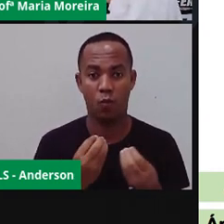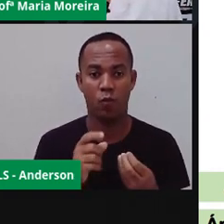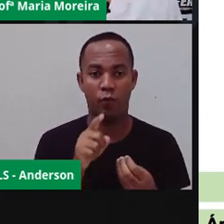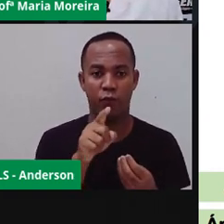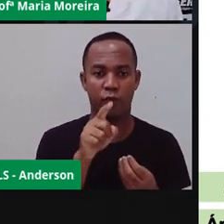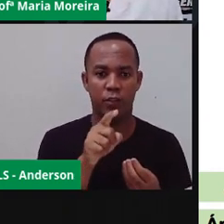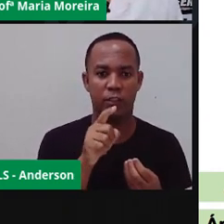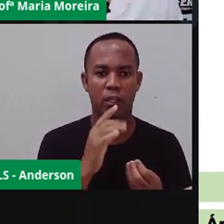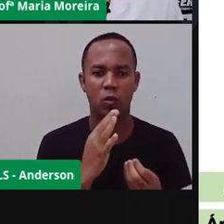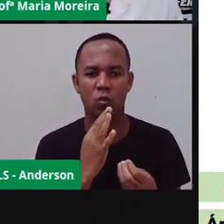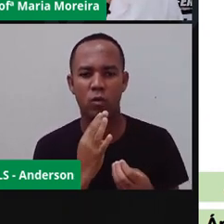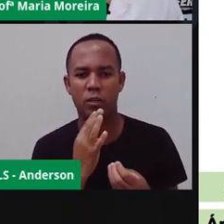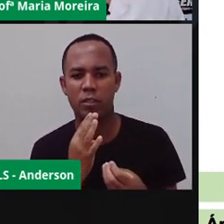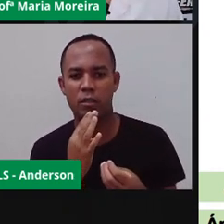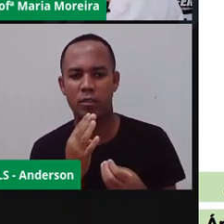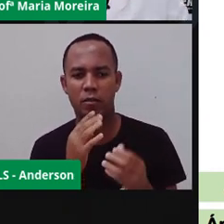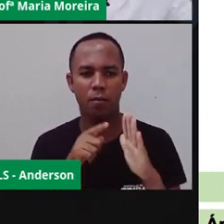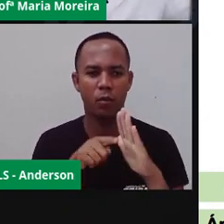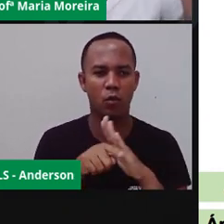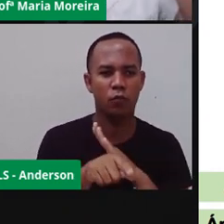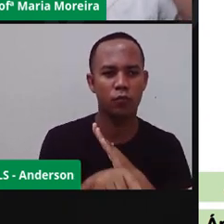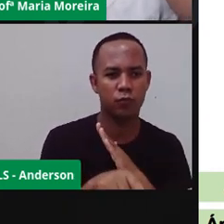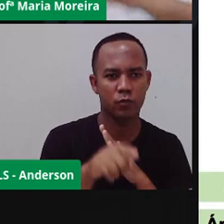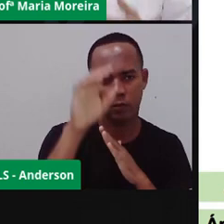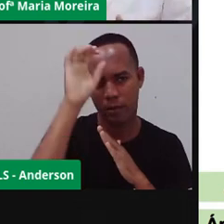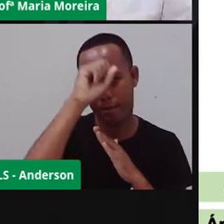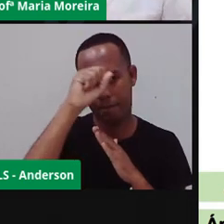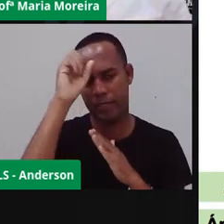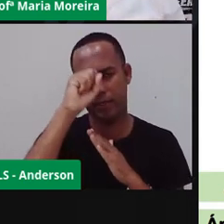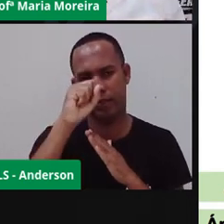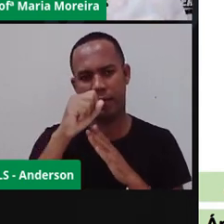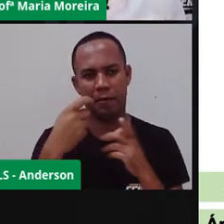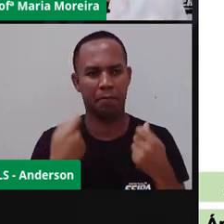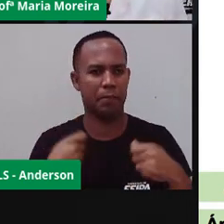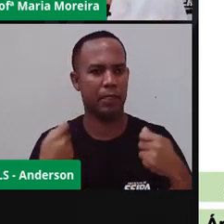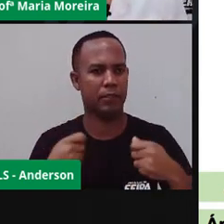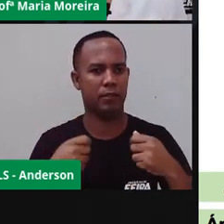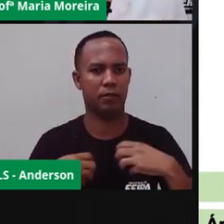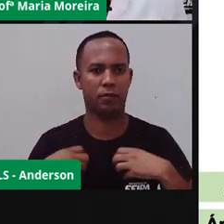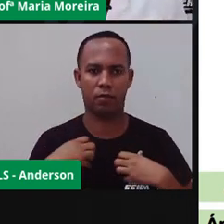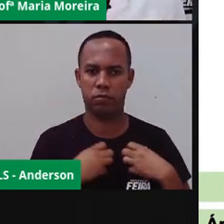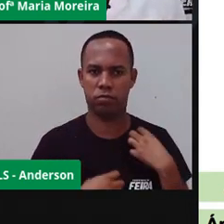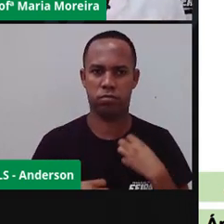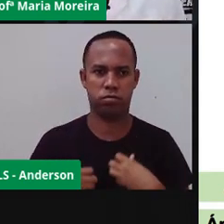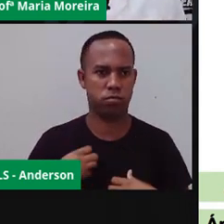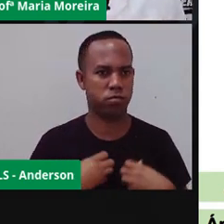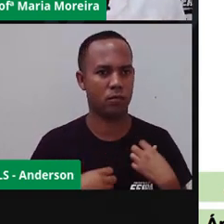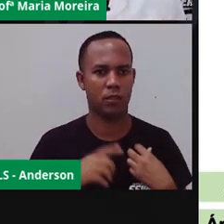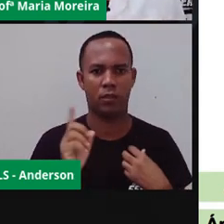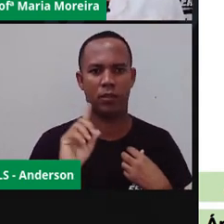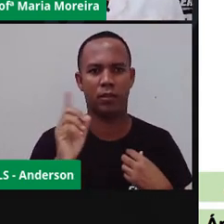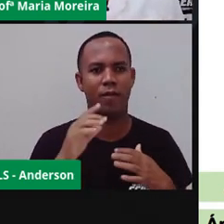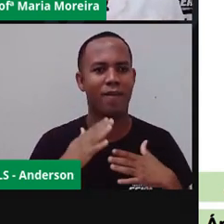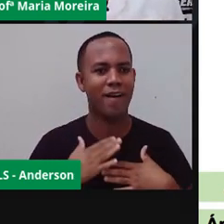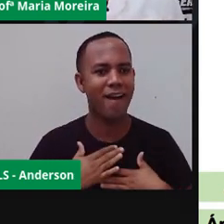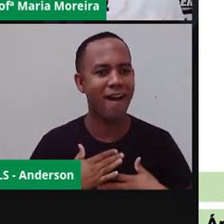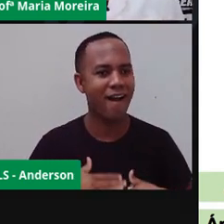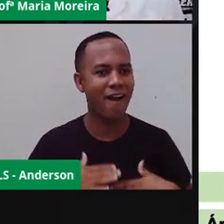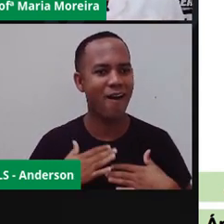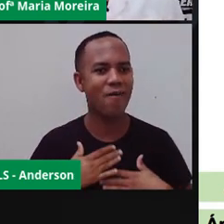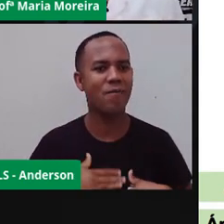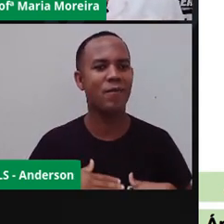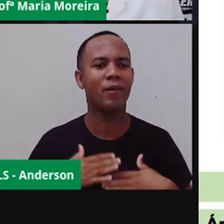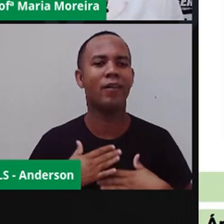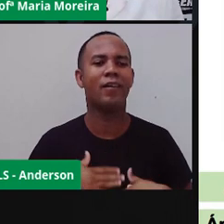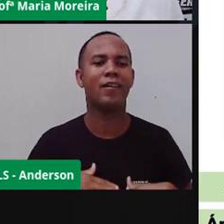conhecimento, não precisa se desesperar. Todo mundo, ó, respira aí, respira, Anderson, fica calmo.